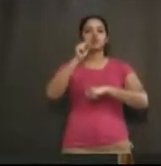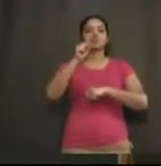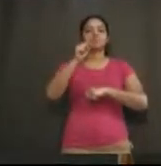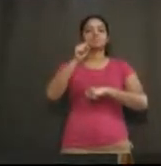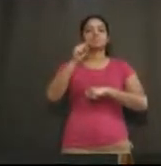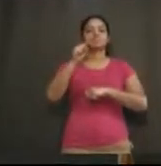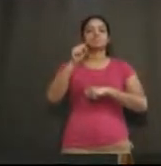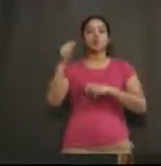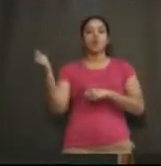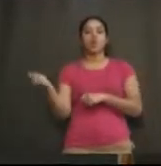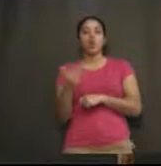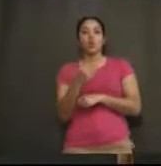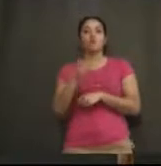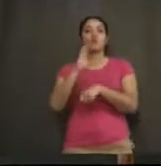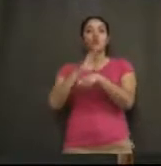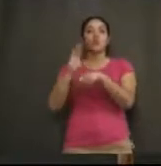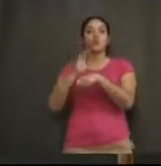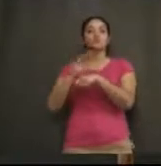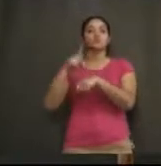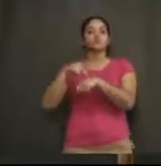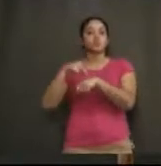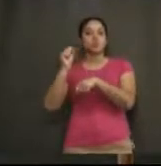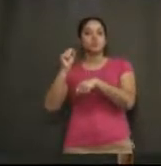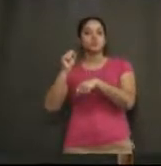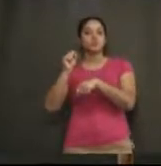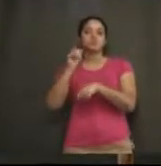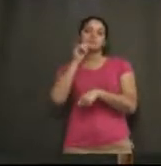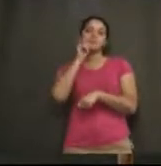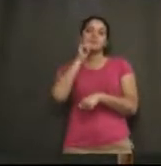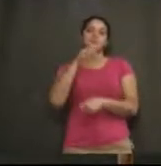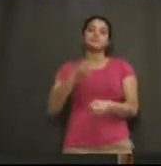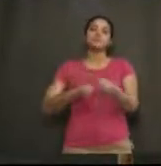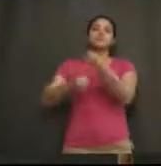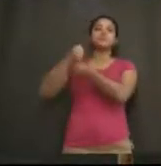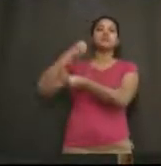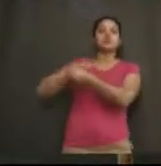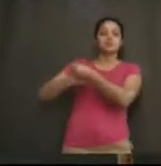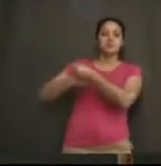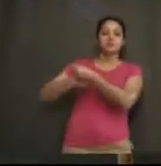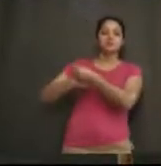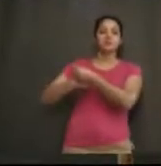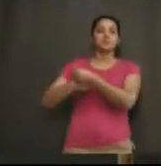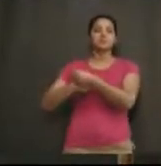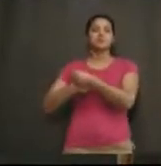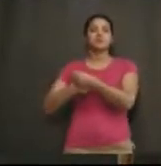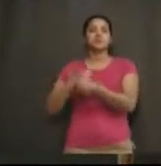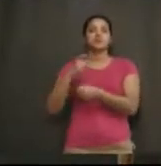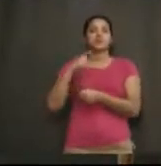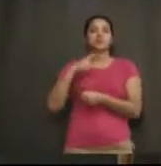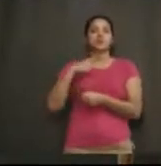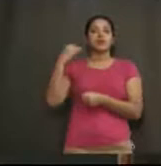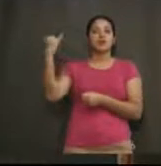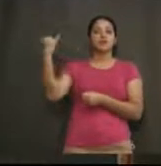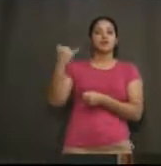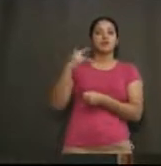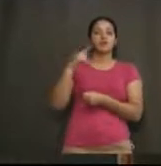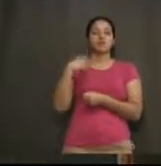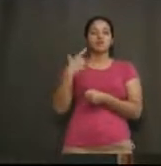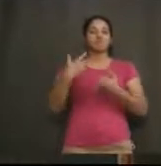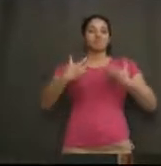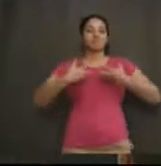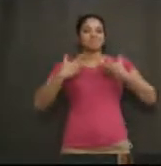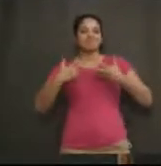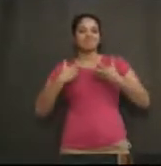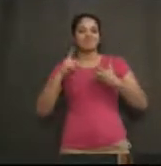curso de pós-graduação. Na semana passada tivemos a notícia de composição da proposta